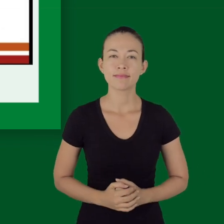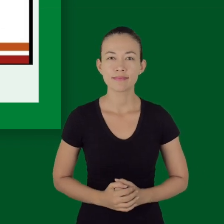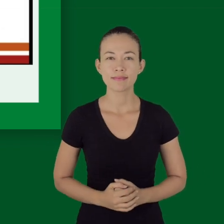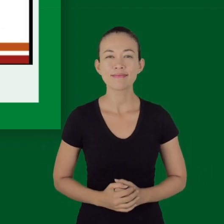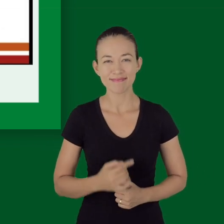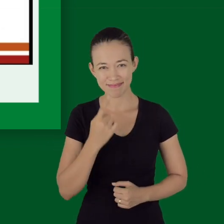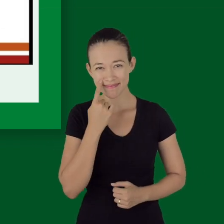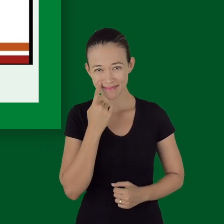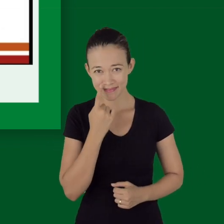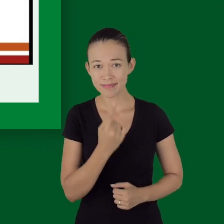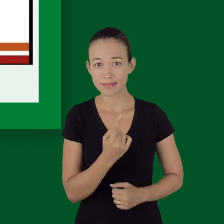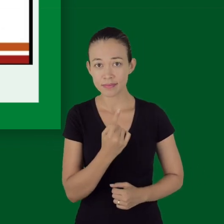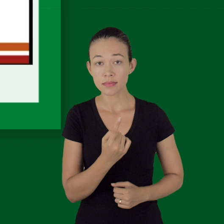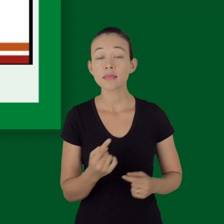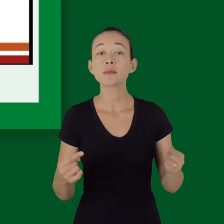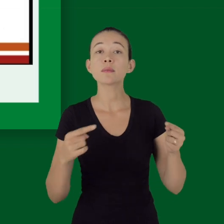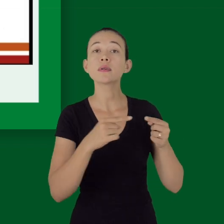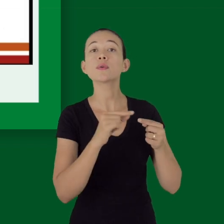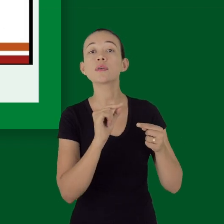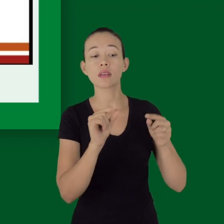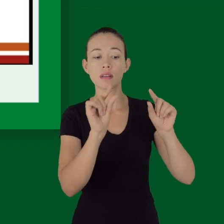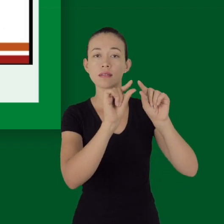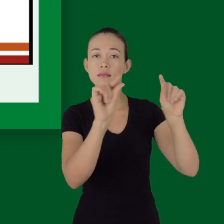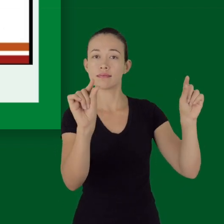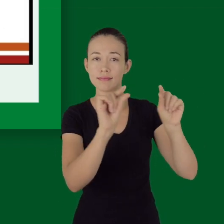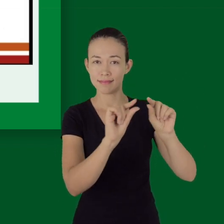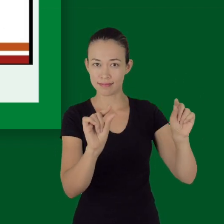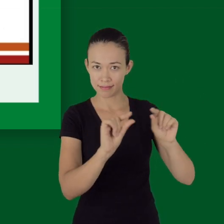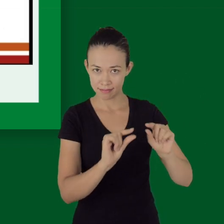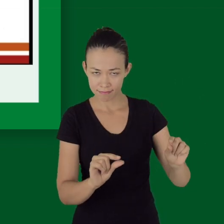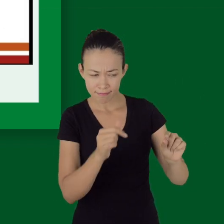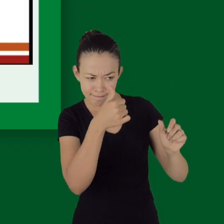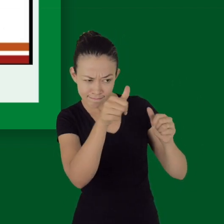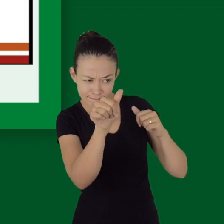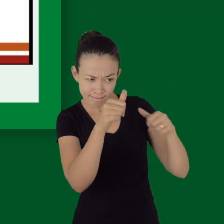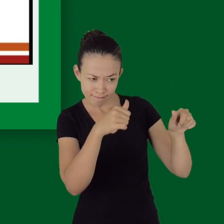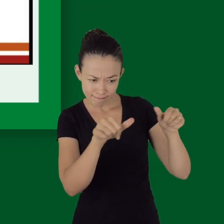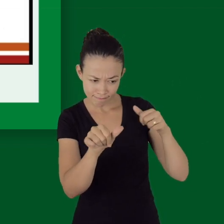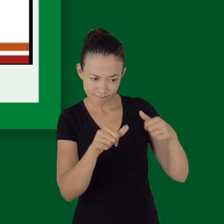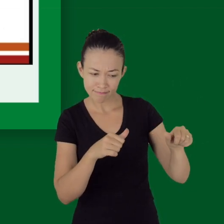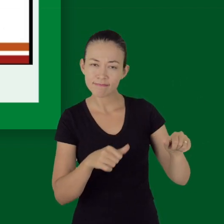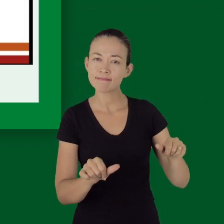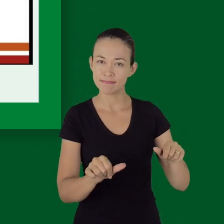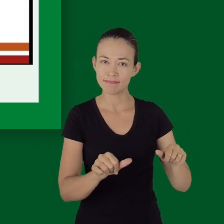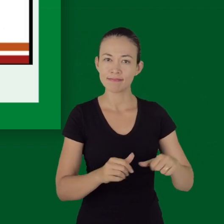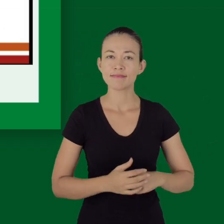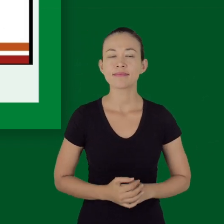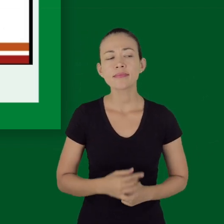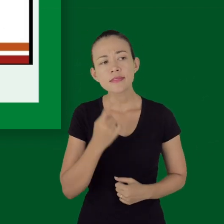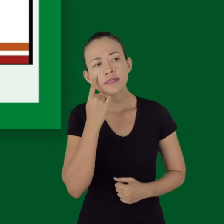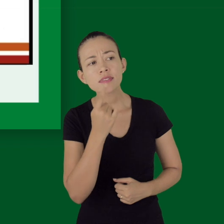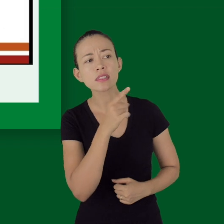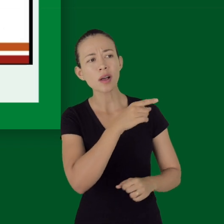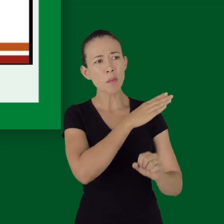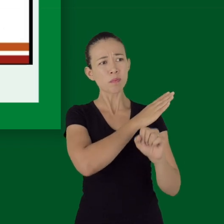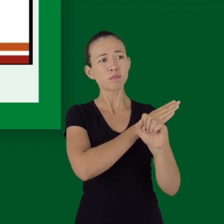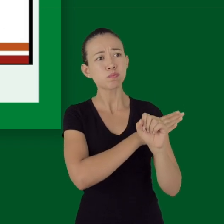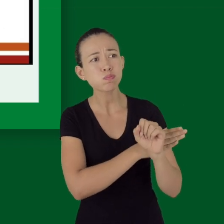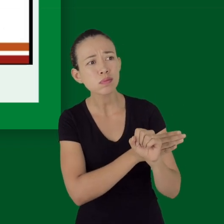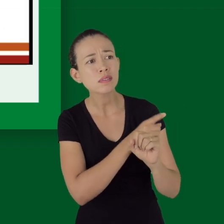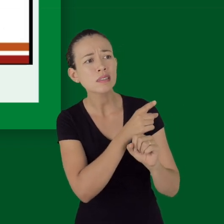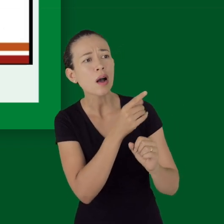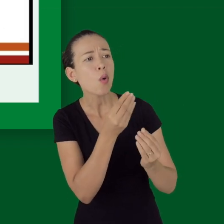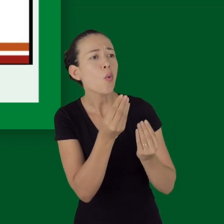de lesão. Entrando num processo de avaliação geral em relação à movimentação ao plegia. Eu posso descrever isso lá na minha avaliação. Não.